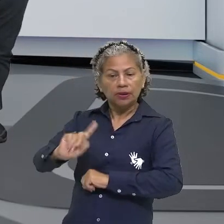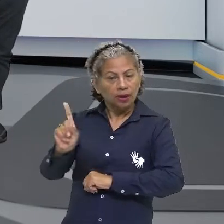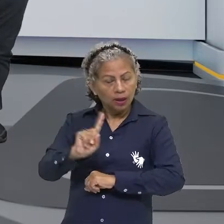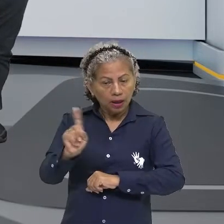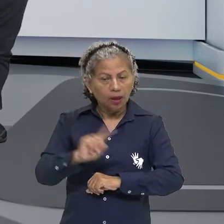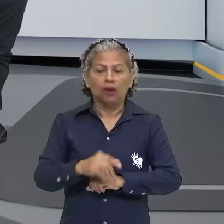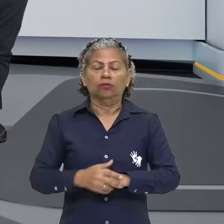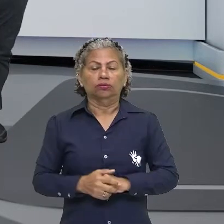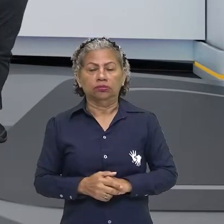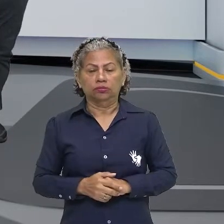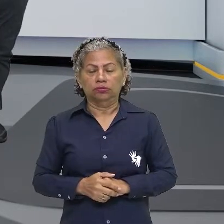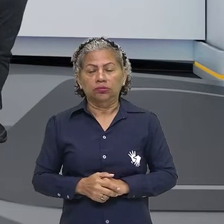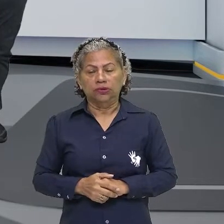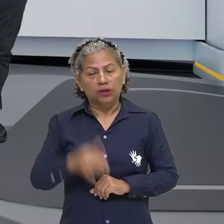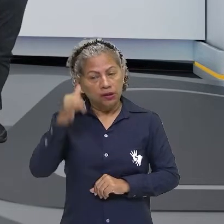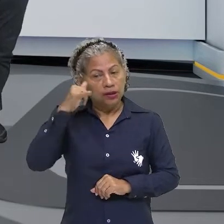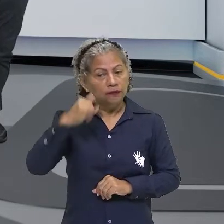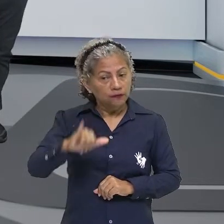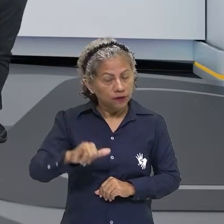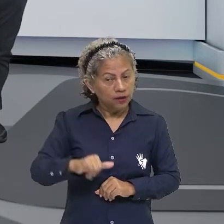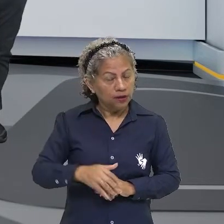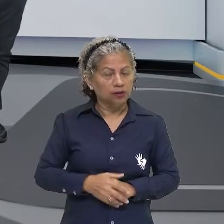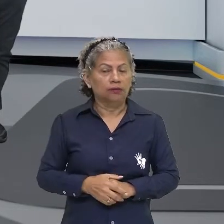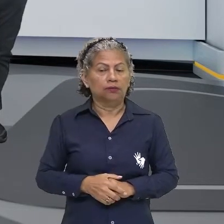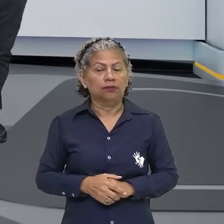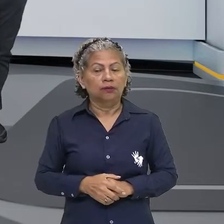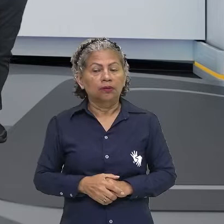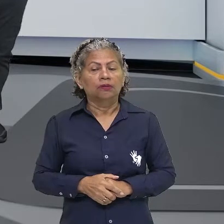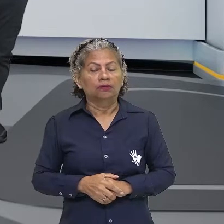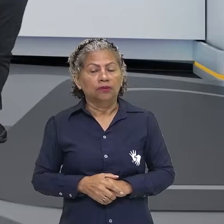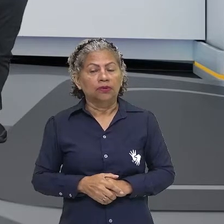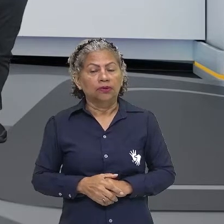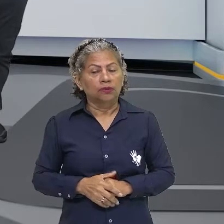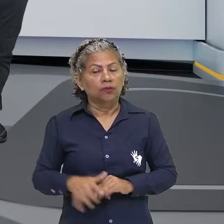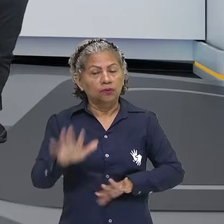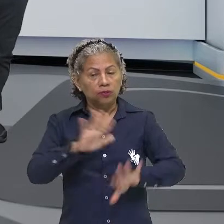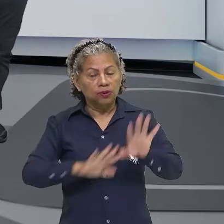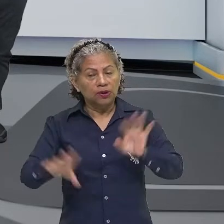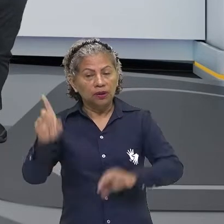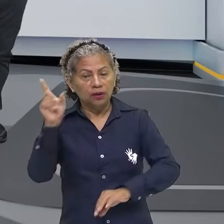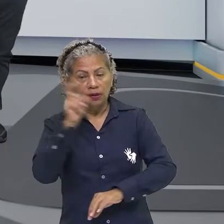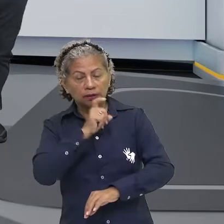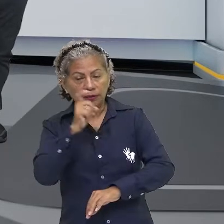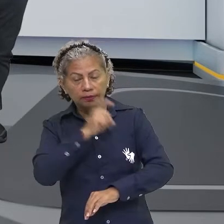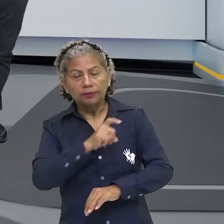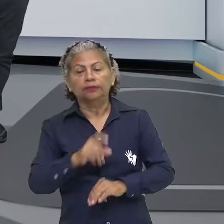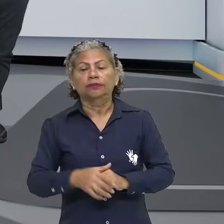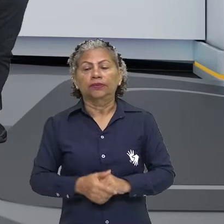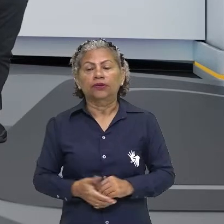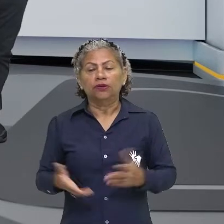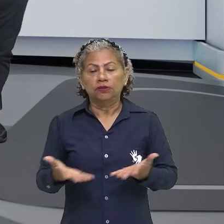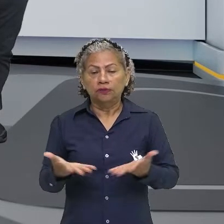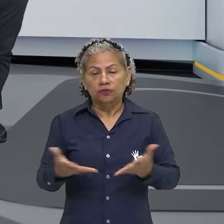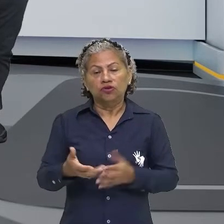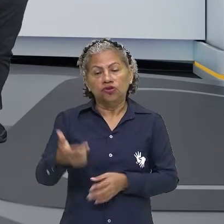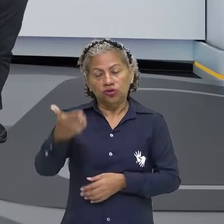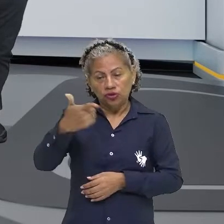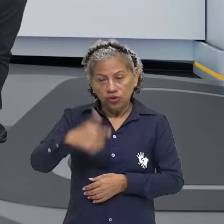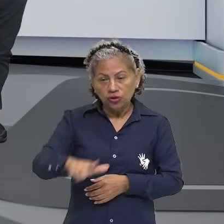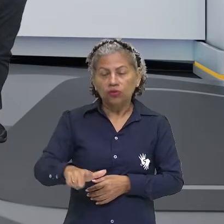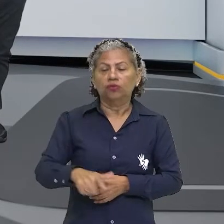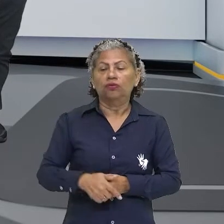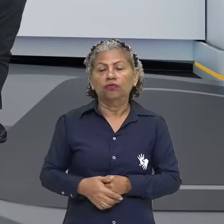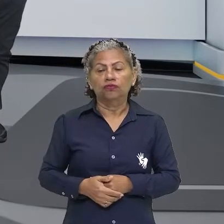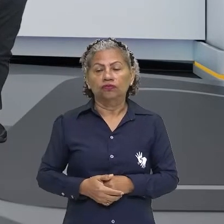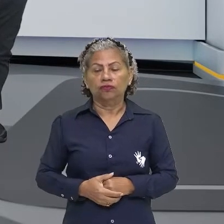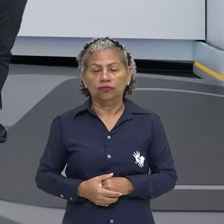qualquer tipo de postagem, tá ok? Fake news a gente já falou nas aulas anteriores, a gente está falando agora e vamos falar até